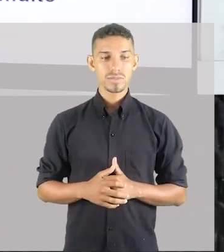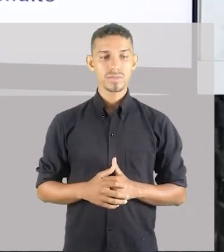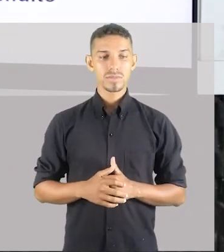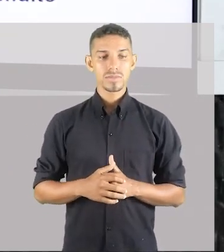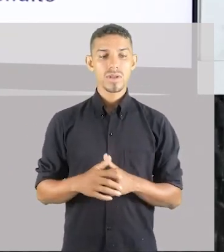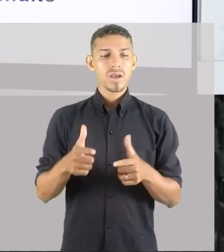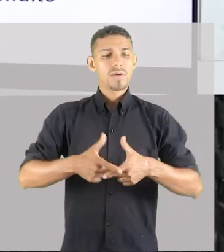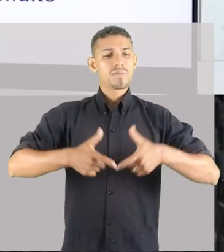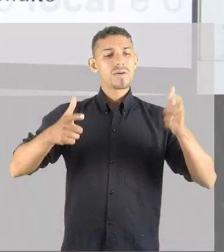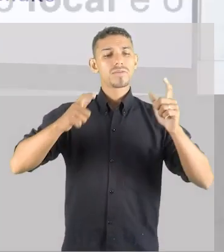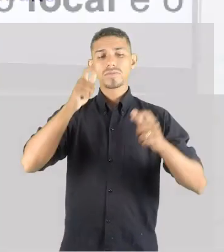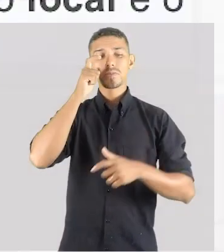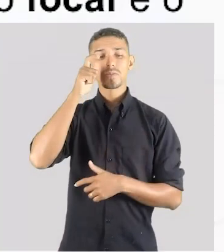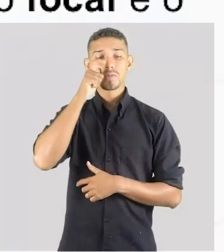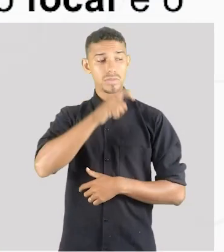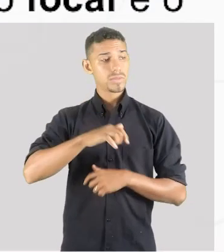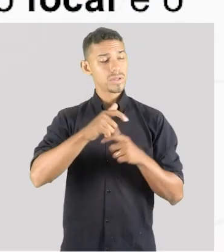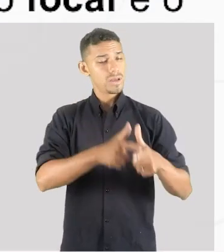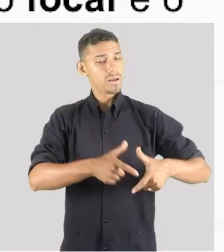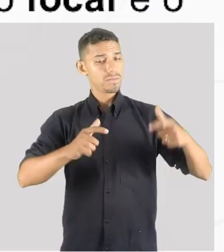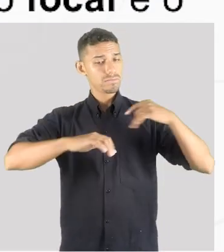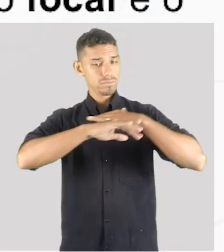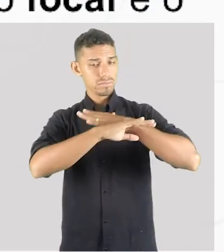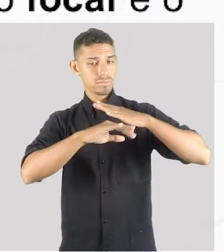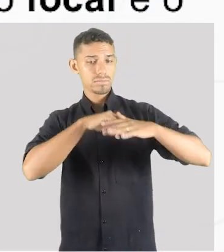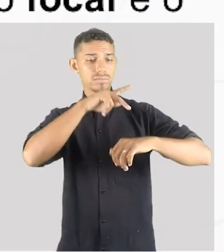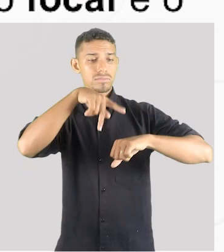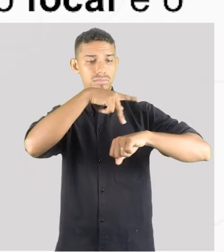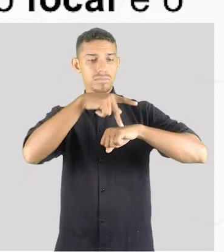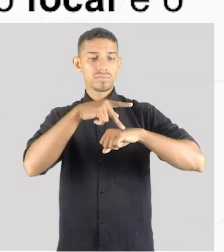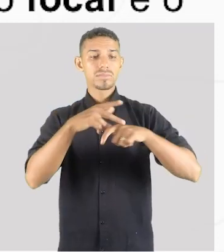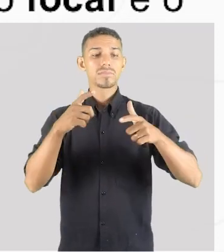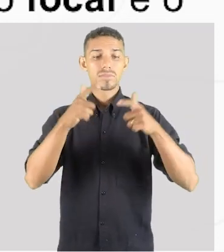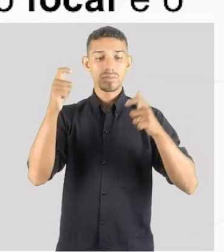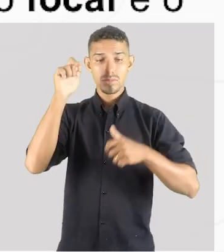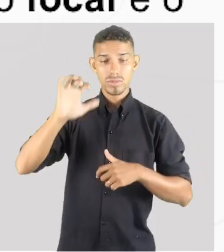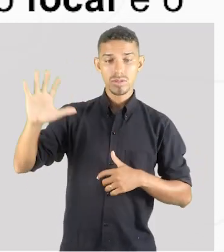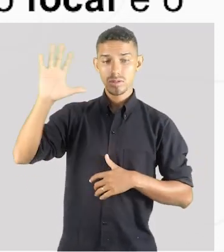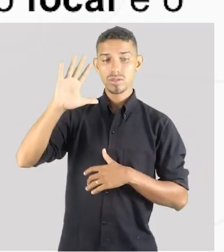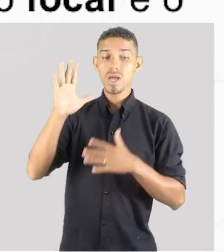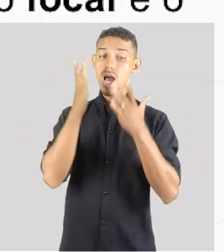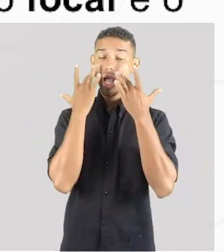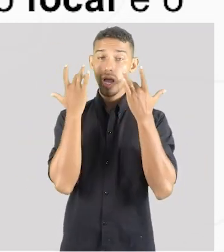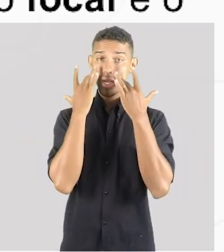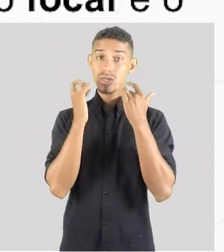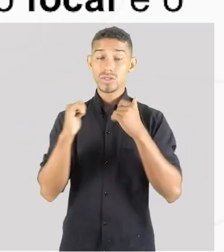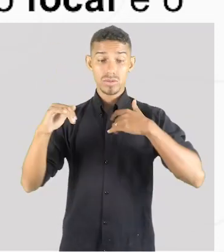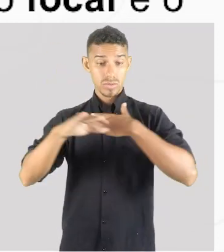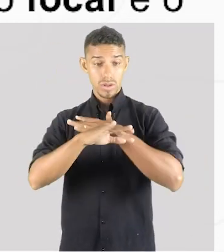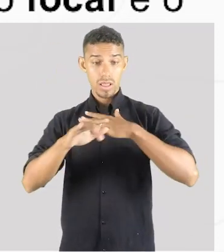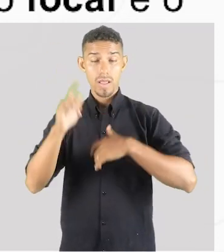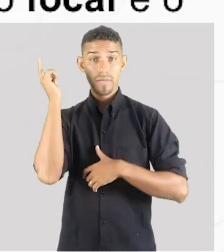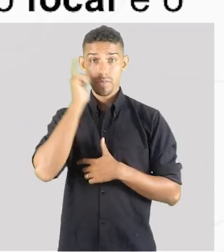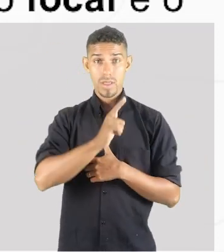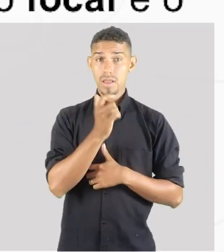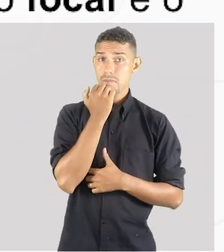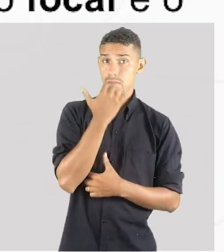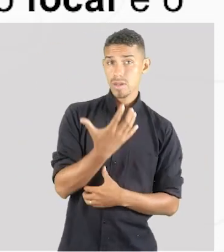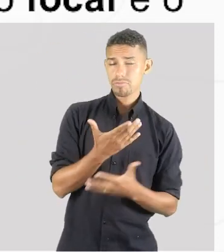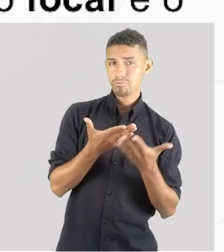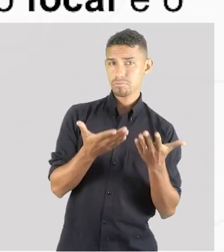a maior intensidade grandes metrópoles do país mas também ganhando espaço de forma geral a arte urbana aqui em São Luiz está ganhando viés bem